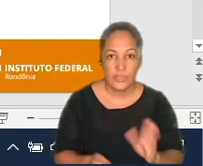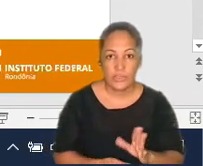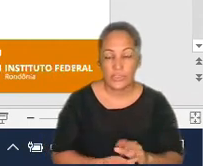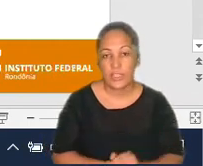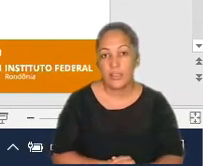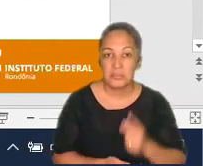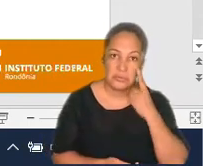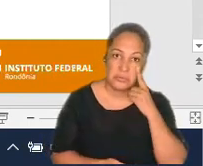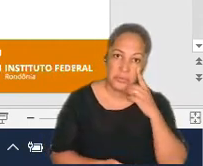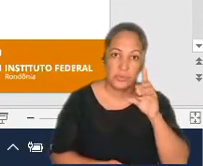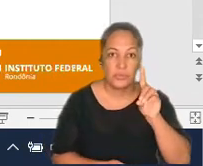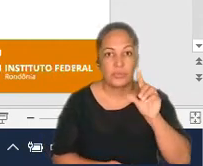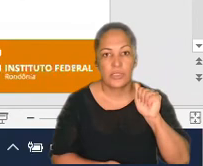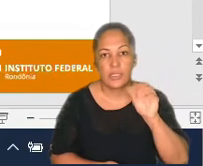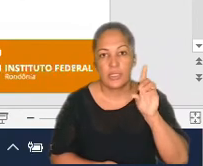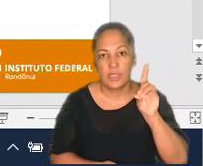Então, a gente identificou os